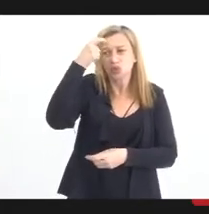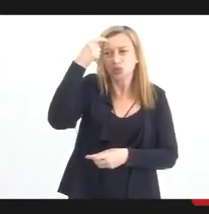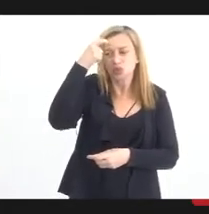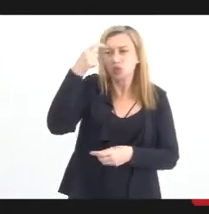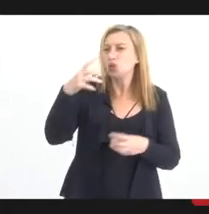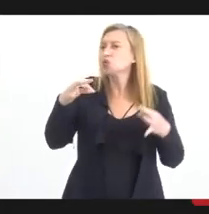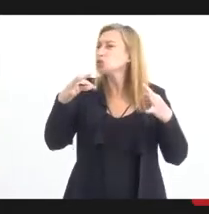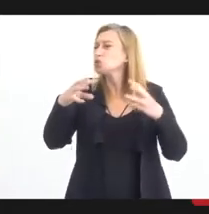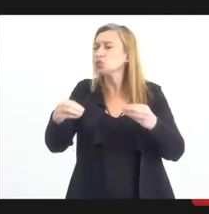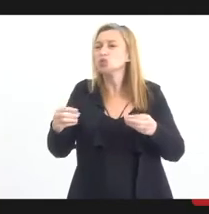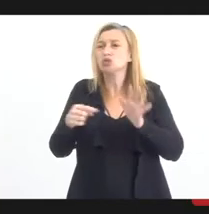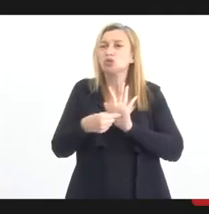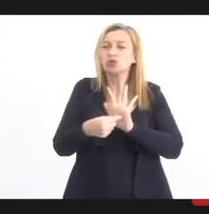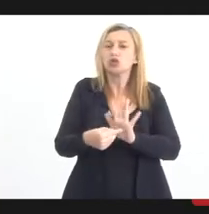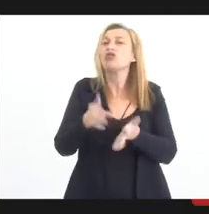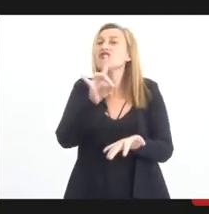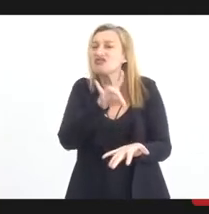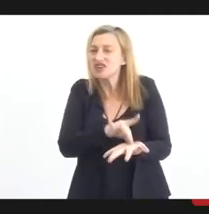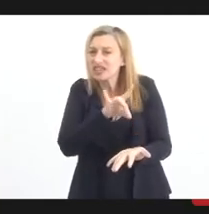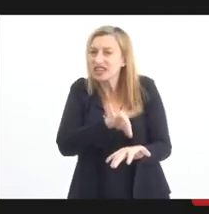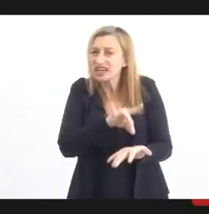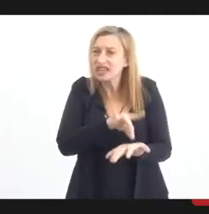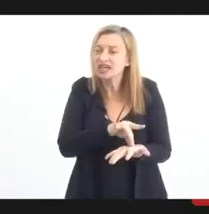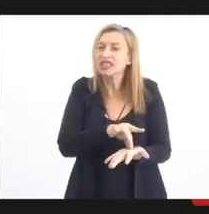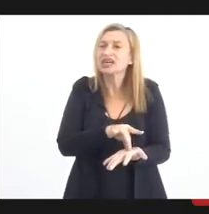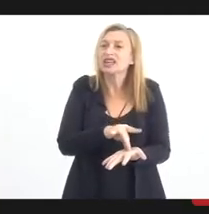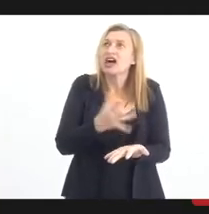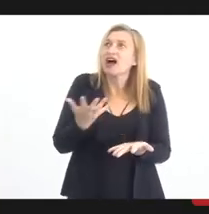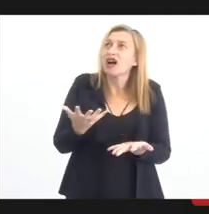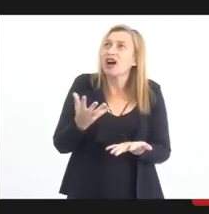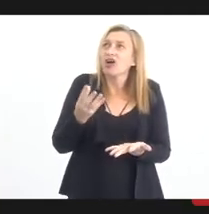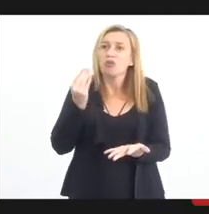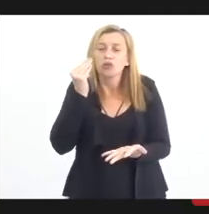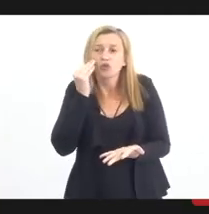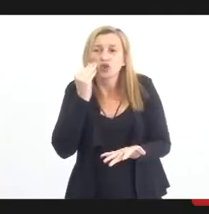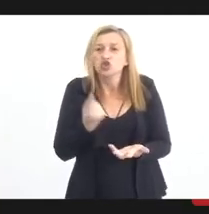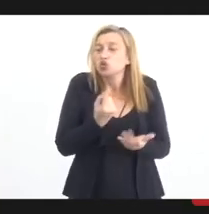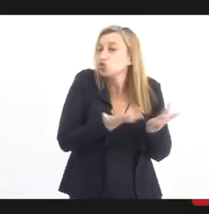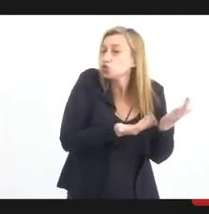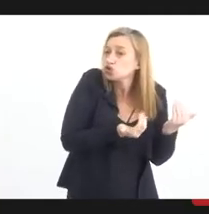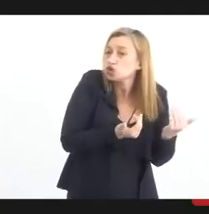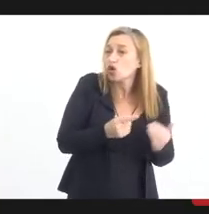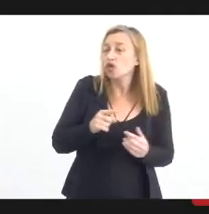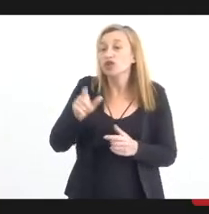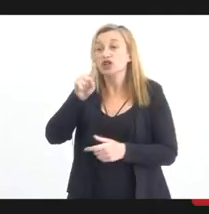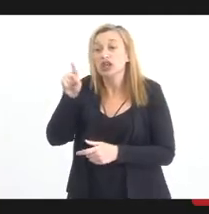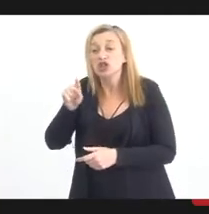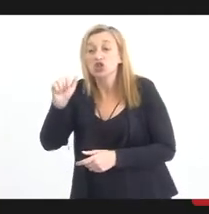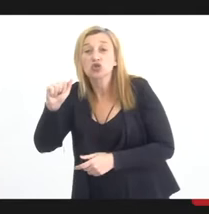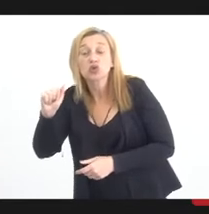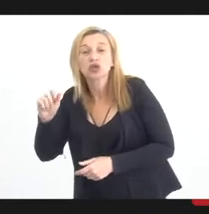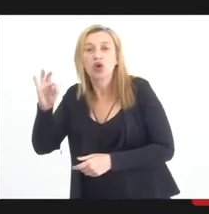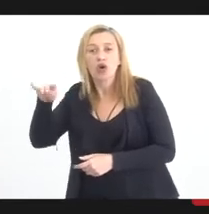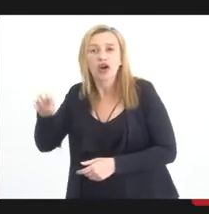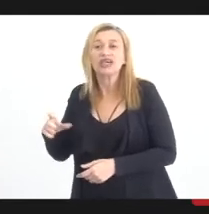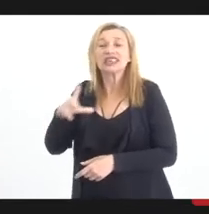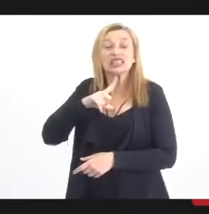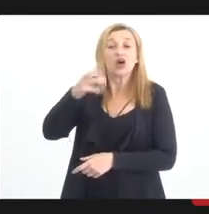nos mostrou, porque realmente a chance de um jovem da Zona Oeste, né, poder ter